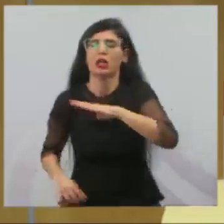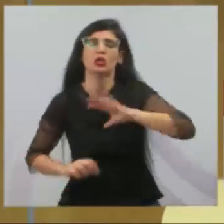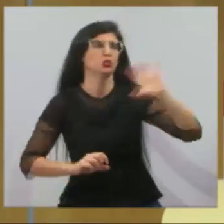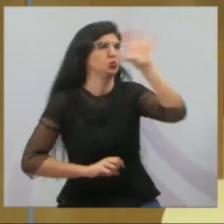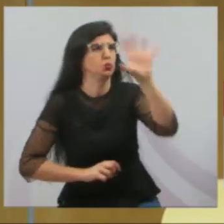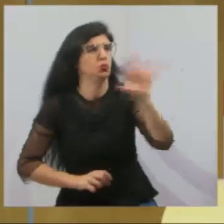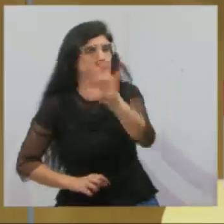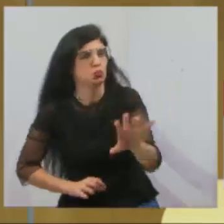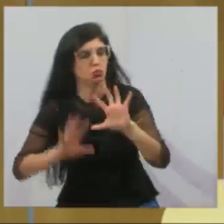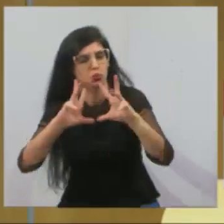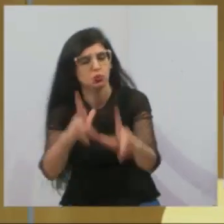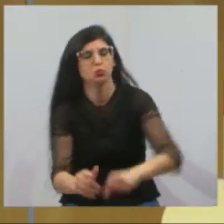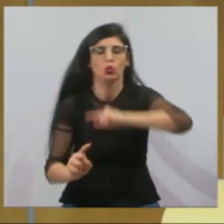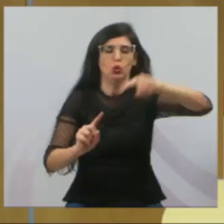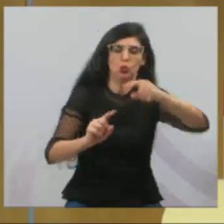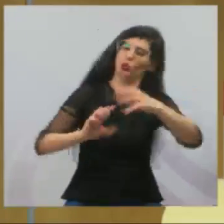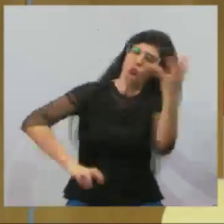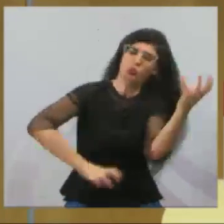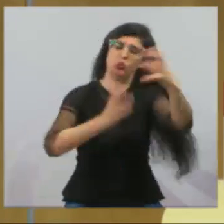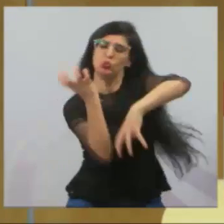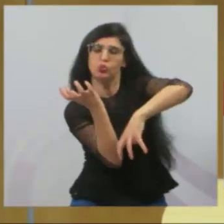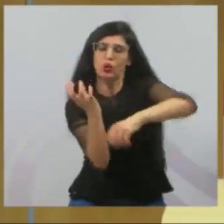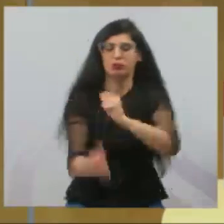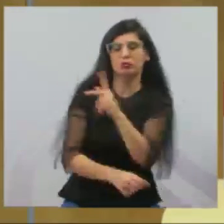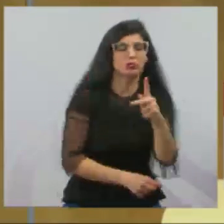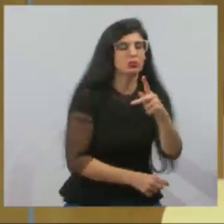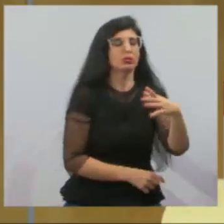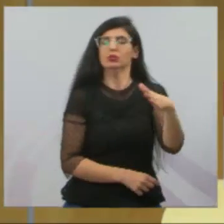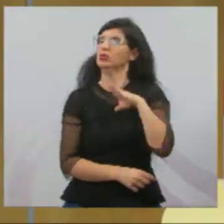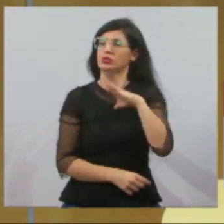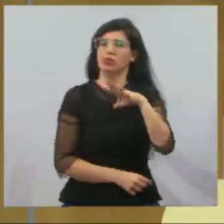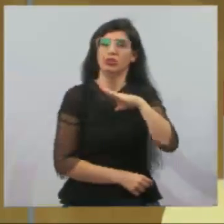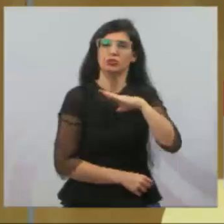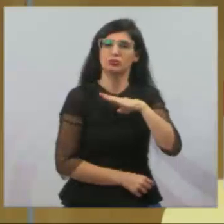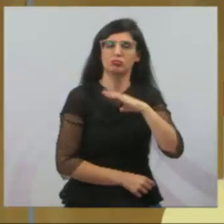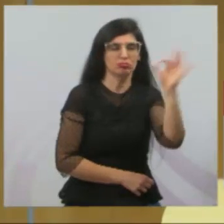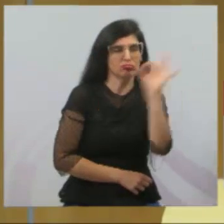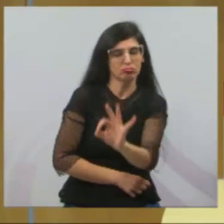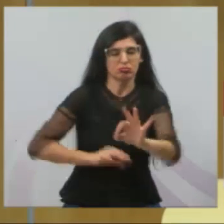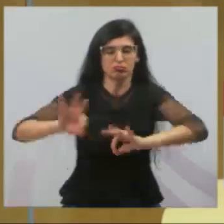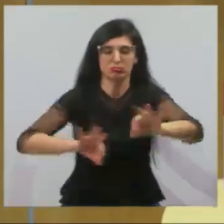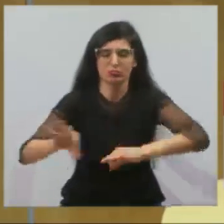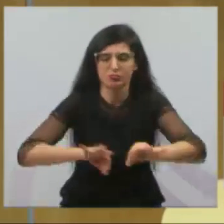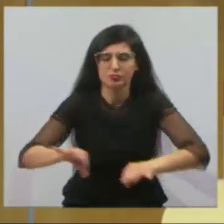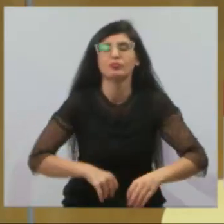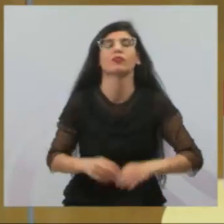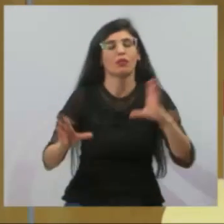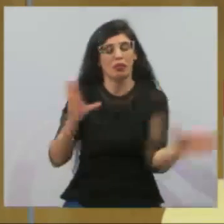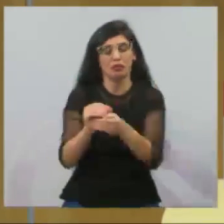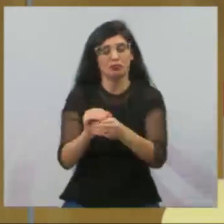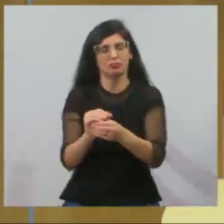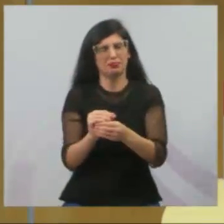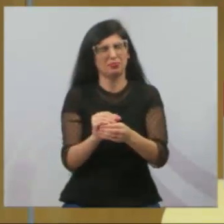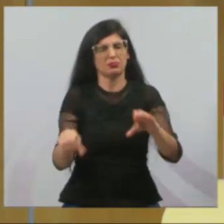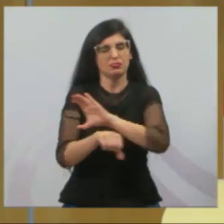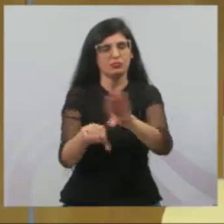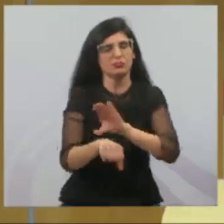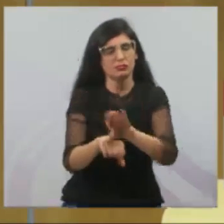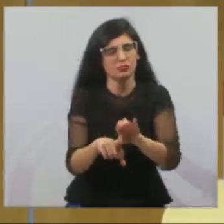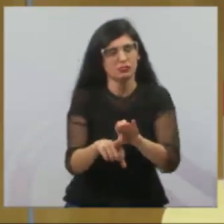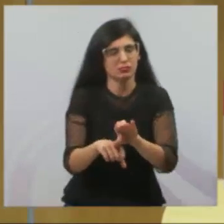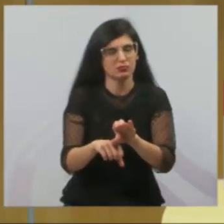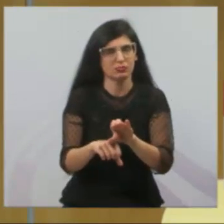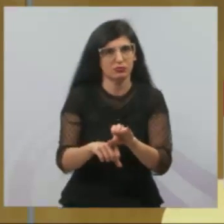equacionamento do plano previdenciário no nosso município. Para explicar de forma simples, a Emenda Constitucional é